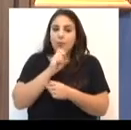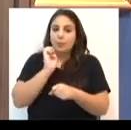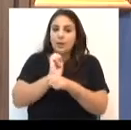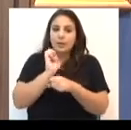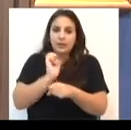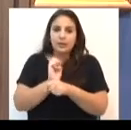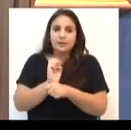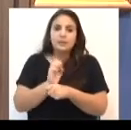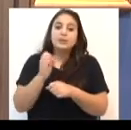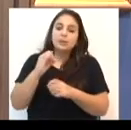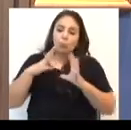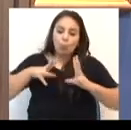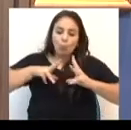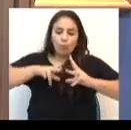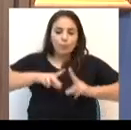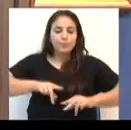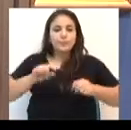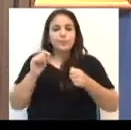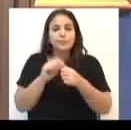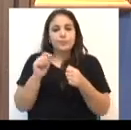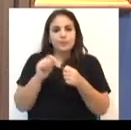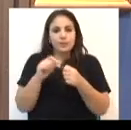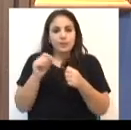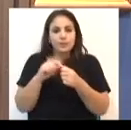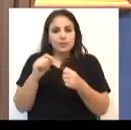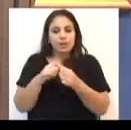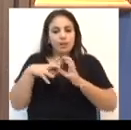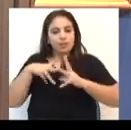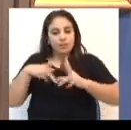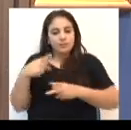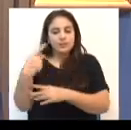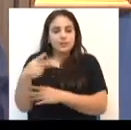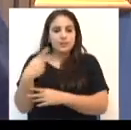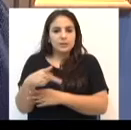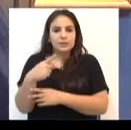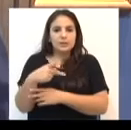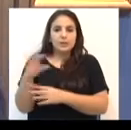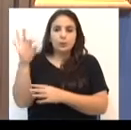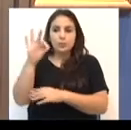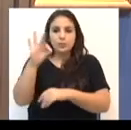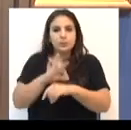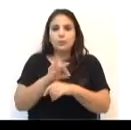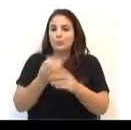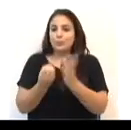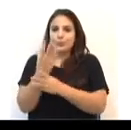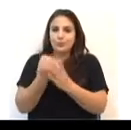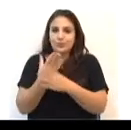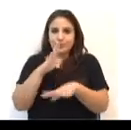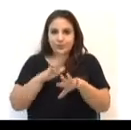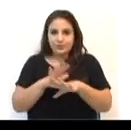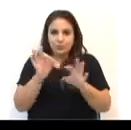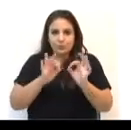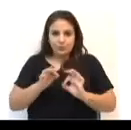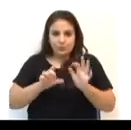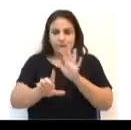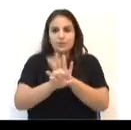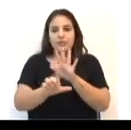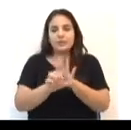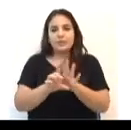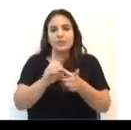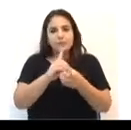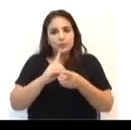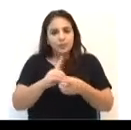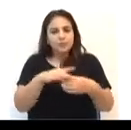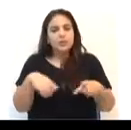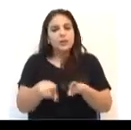parada, então tem que ser higienizada, né? Ser feito a limpeza dela para que esse mosquito não vingue. O projeto de lei do Democrata